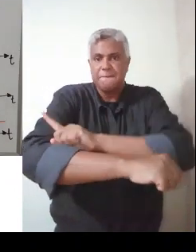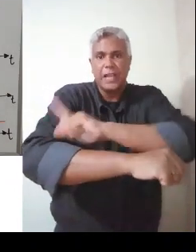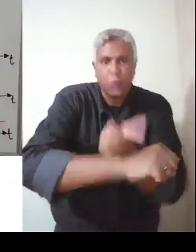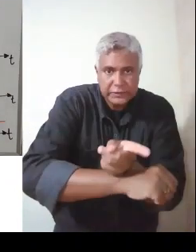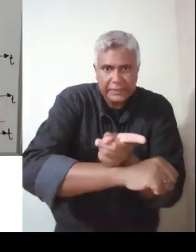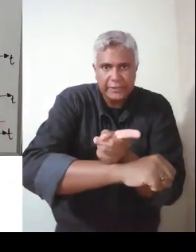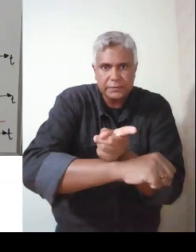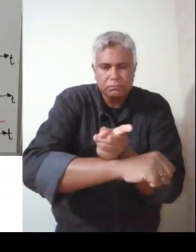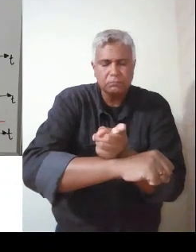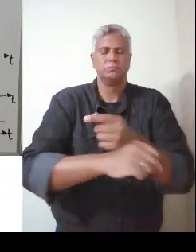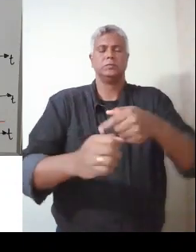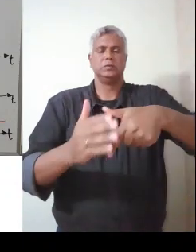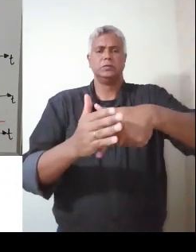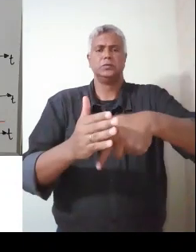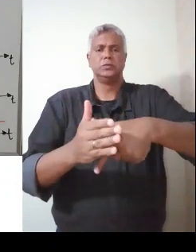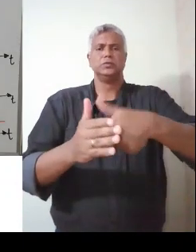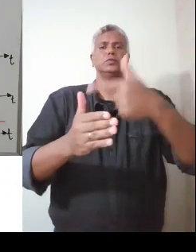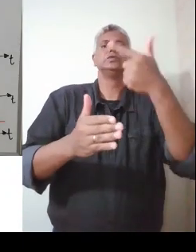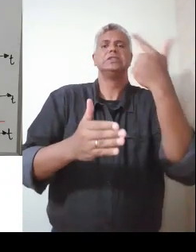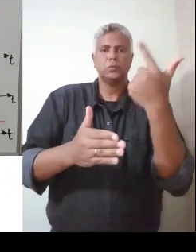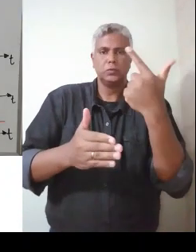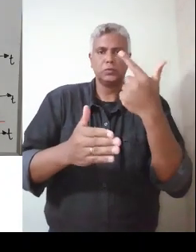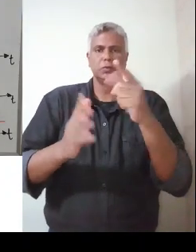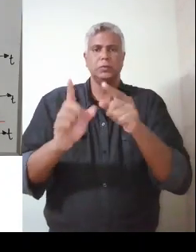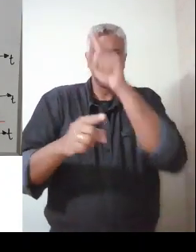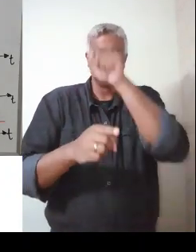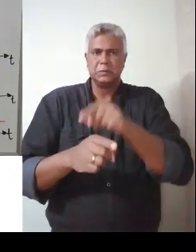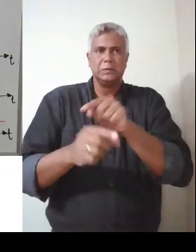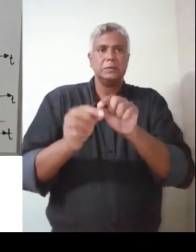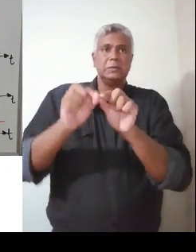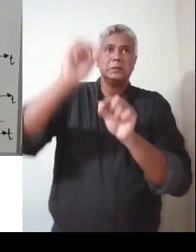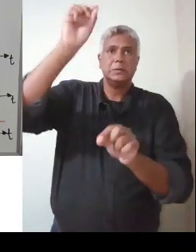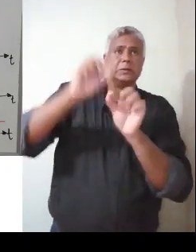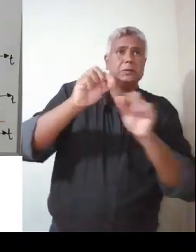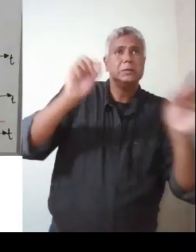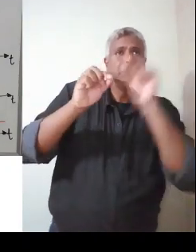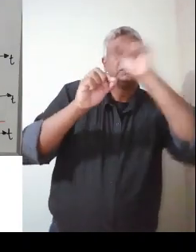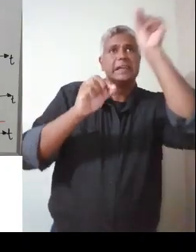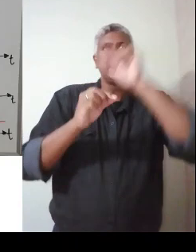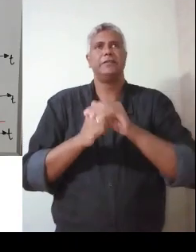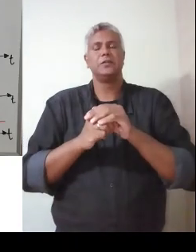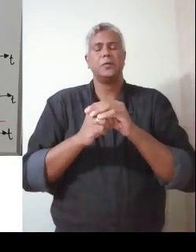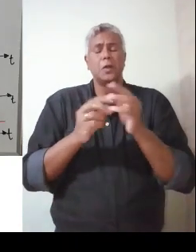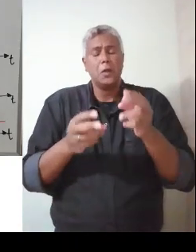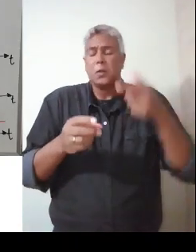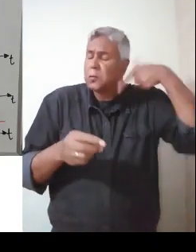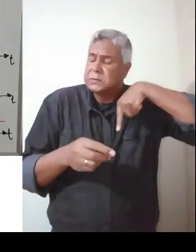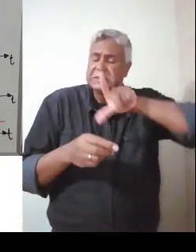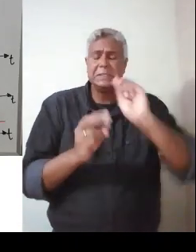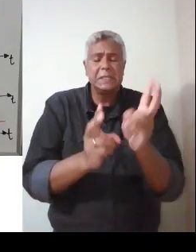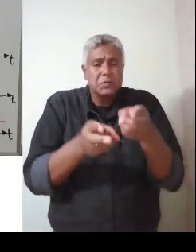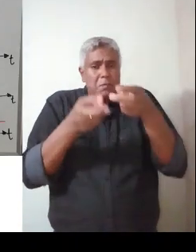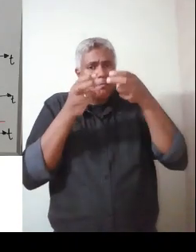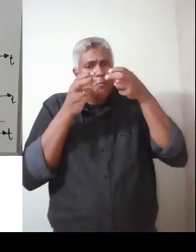Nos dois primeiros gráficos, nos gráficos de posição por tempo, nós conseguimos observar o